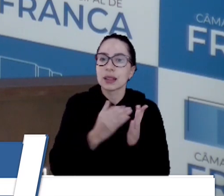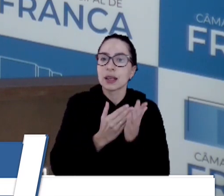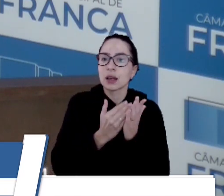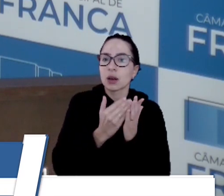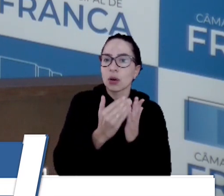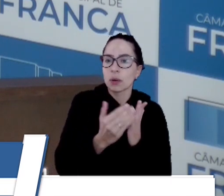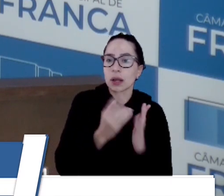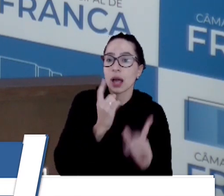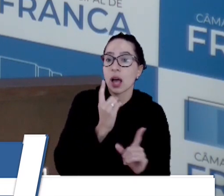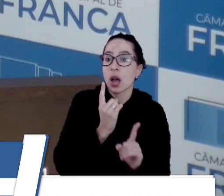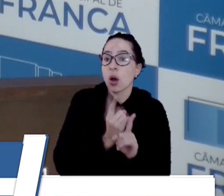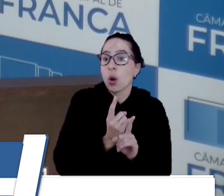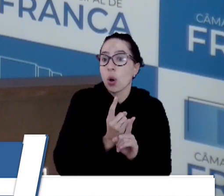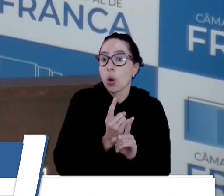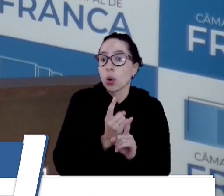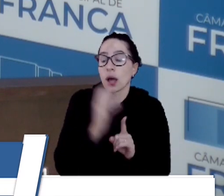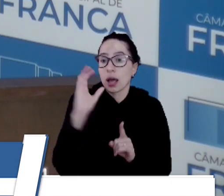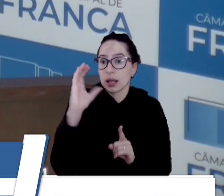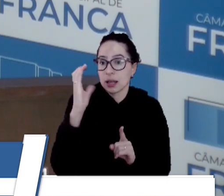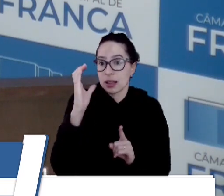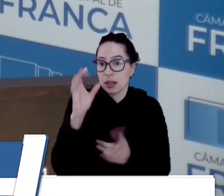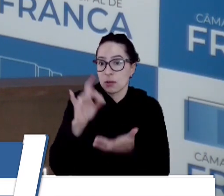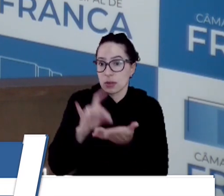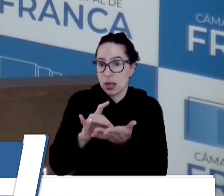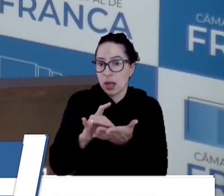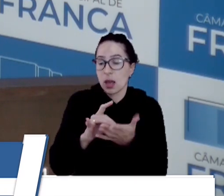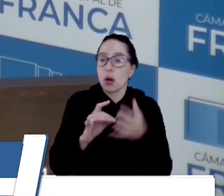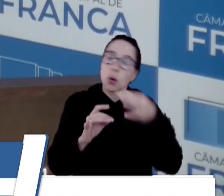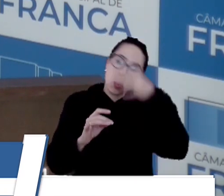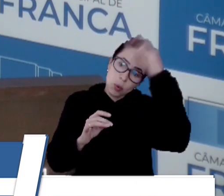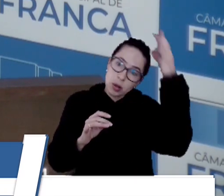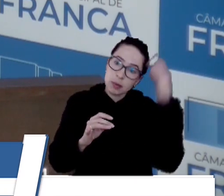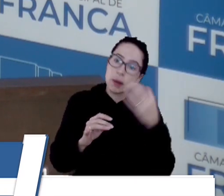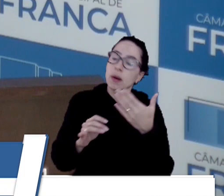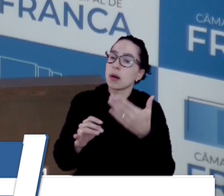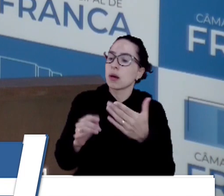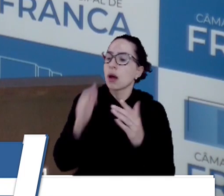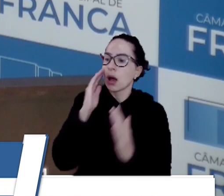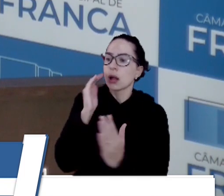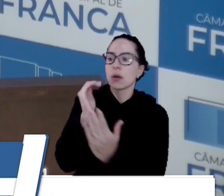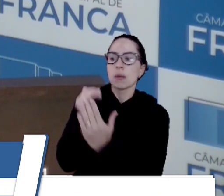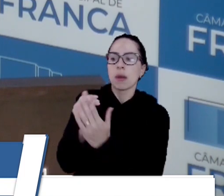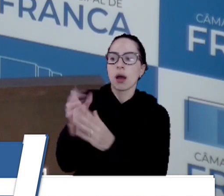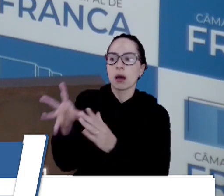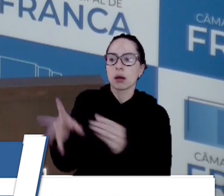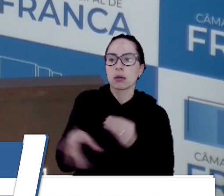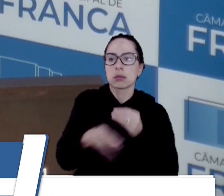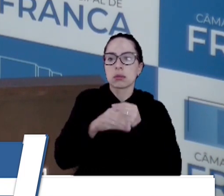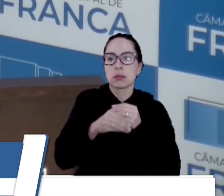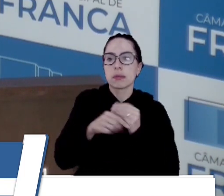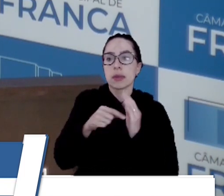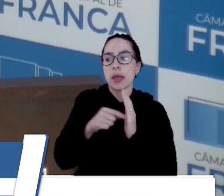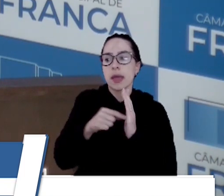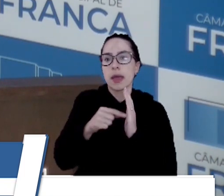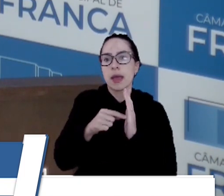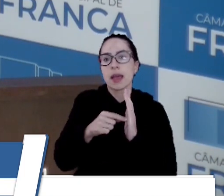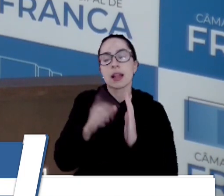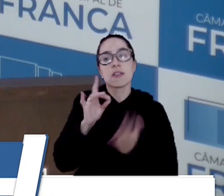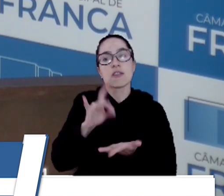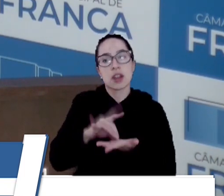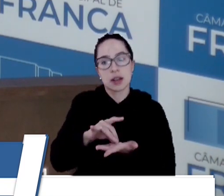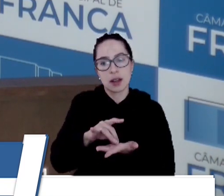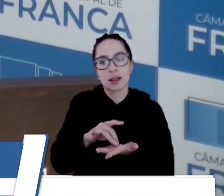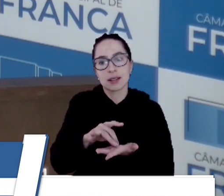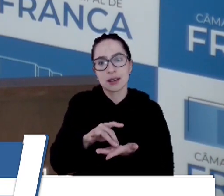algum achado na ciência oficial, que o Espiritismo adotasse aquele princípio como coisa de verdade